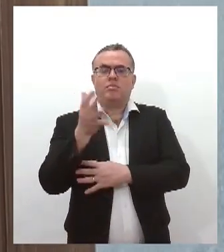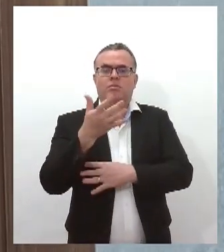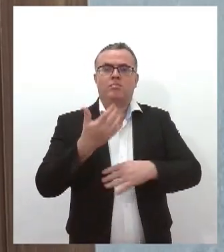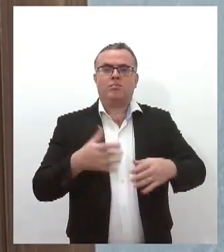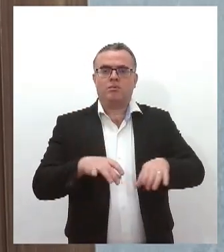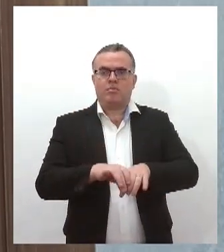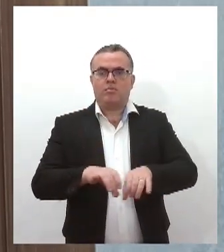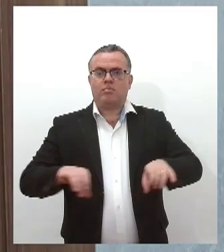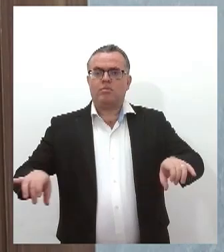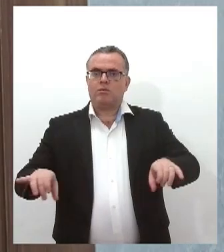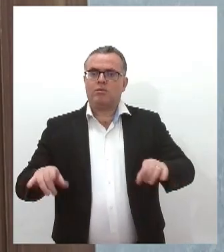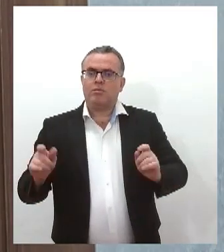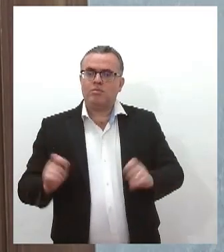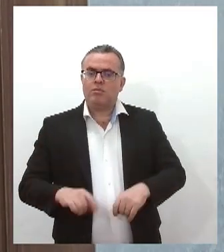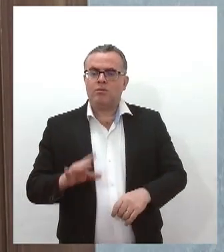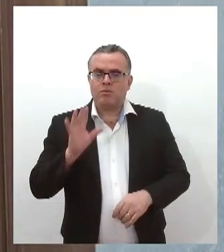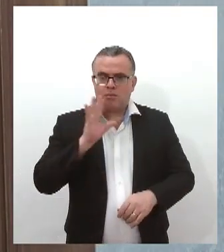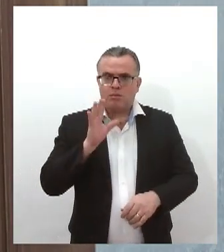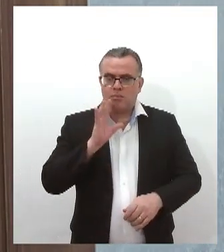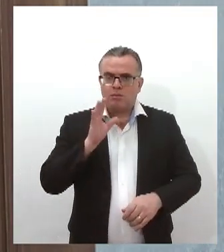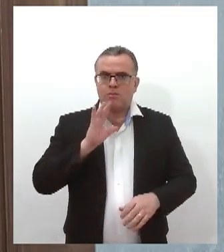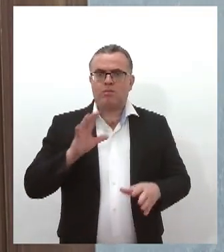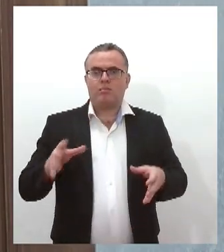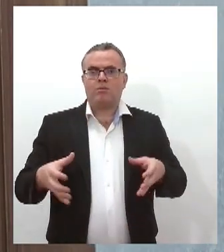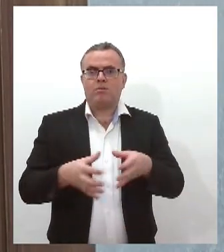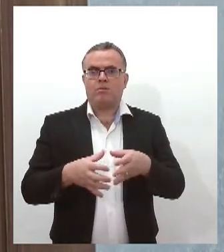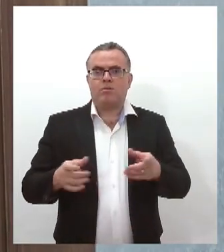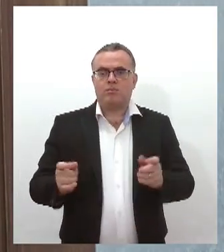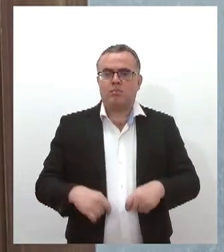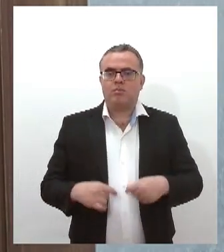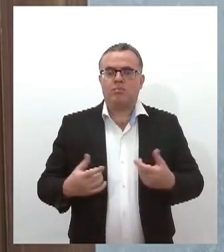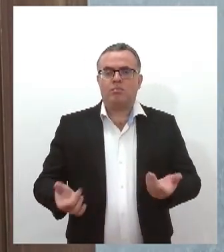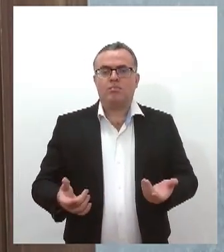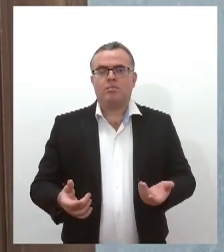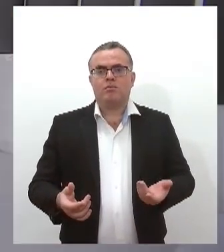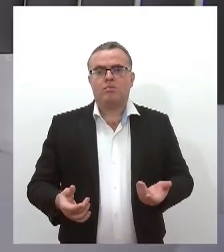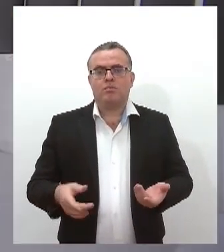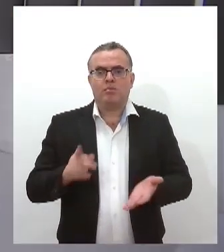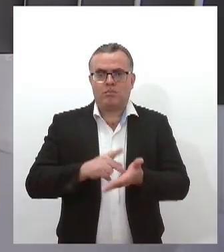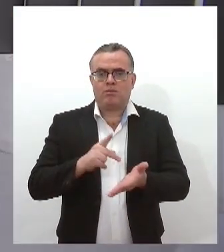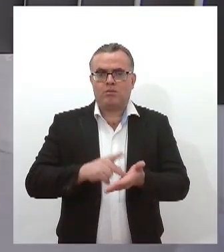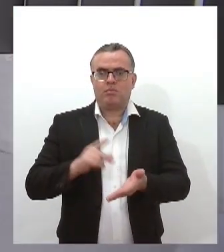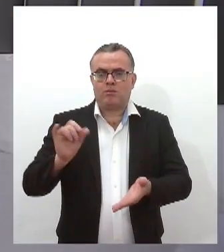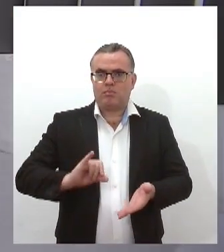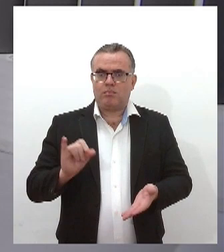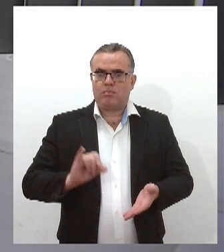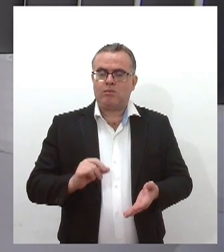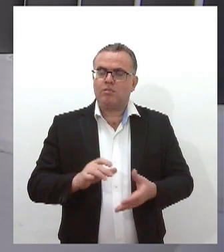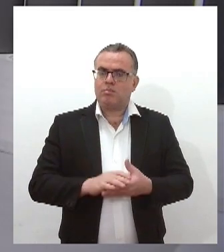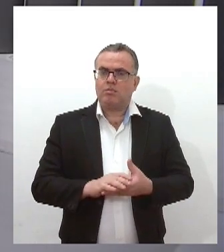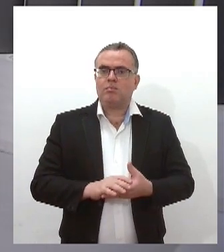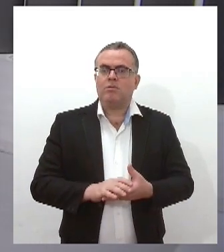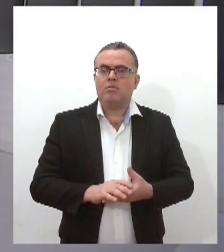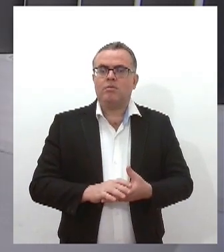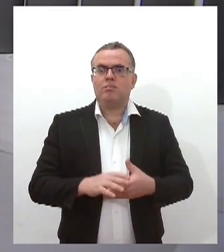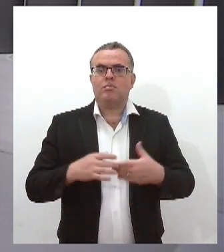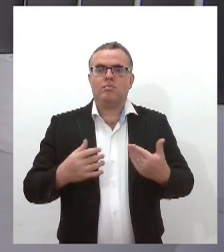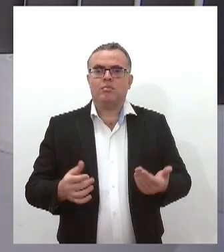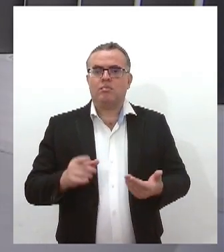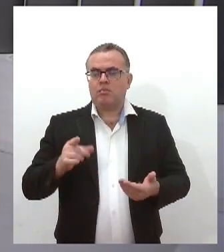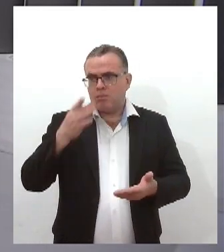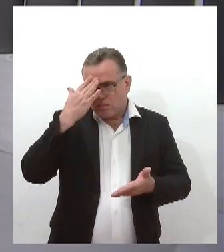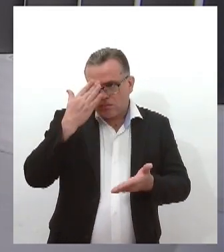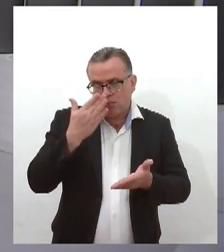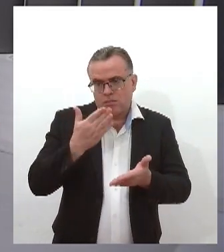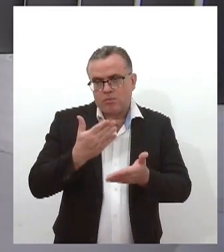muito bacana fazer parte e estar hoje presidindo essa comissão muito importante ali da UNALE. Samuel, você acredita que essa sua